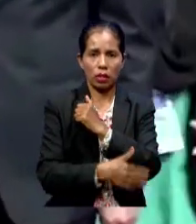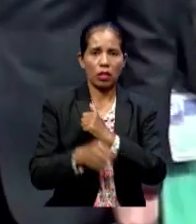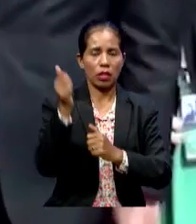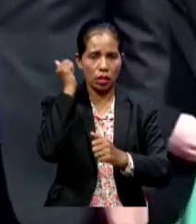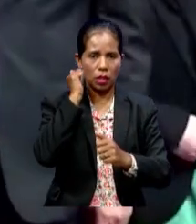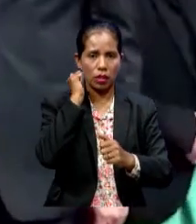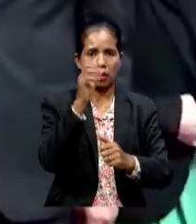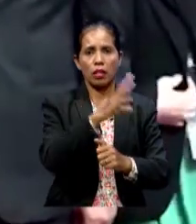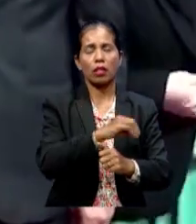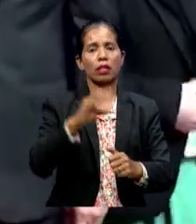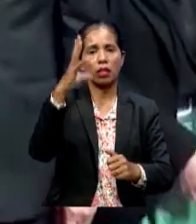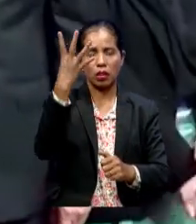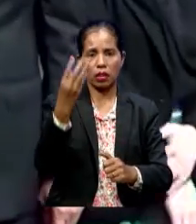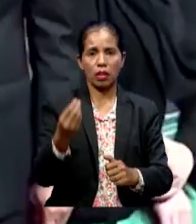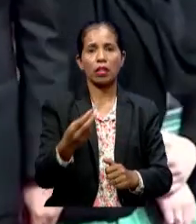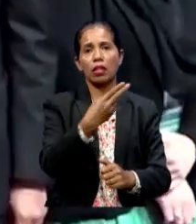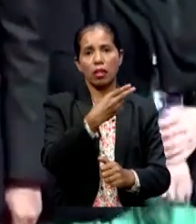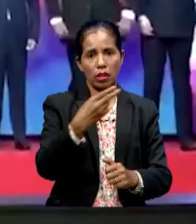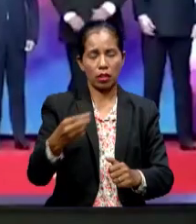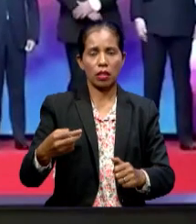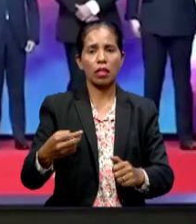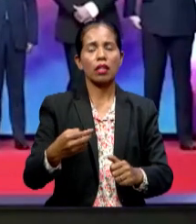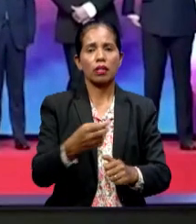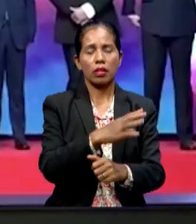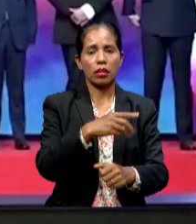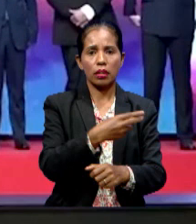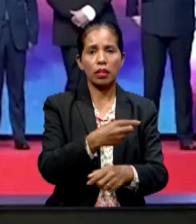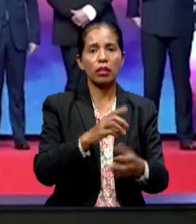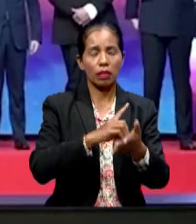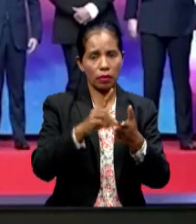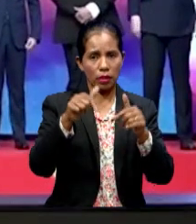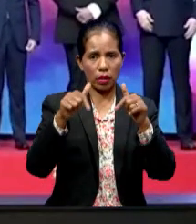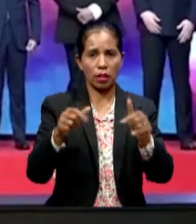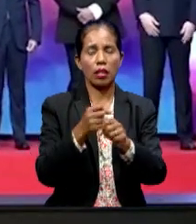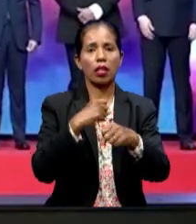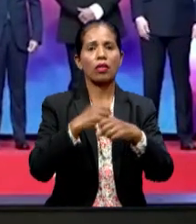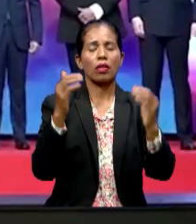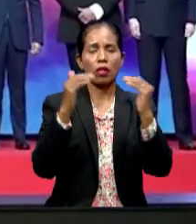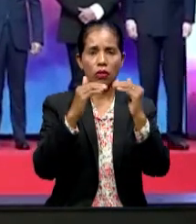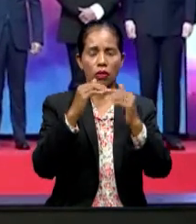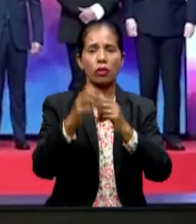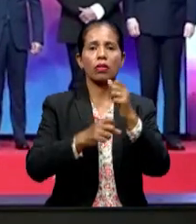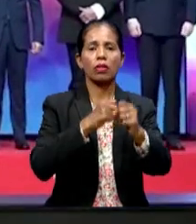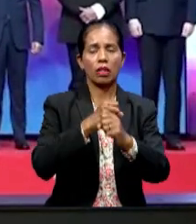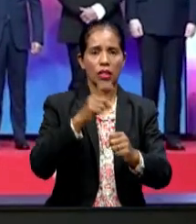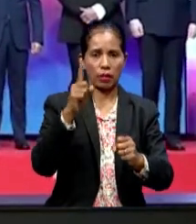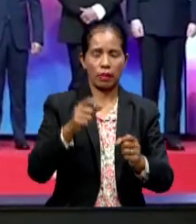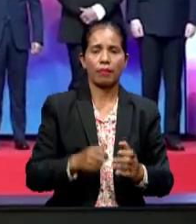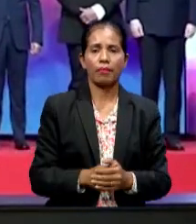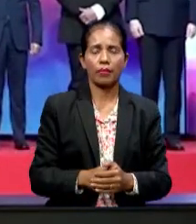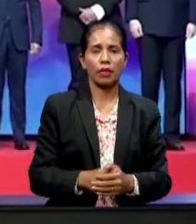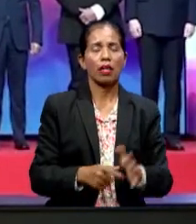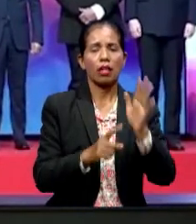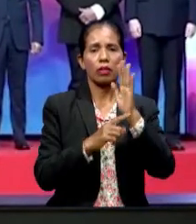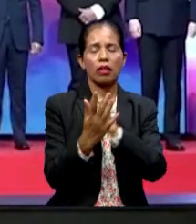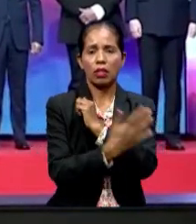Asiático e a Jakarta, quinta semana, né, e a NB Bloco Regional realiza reunião anual. Lavrov atete nia